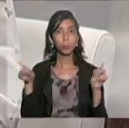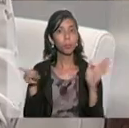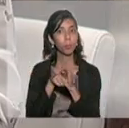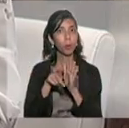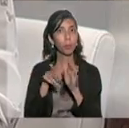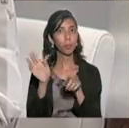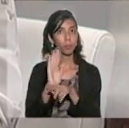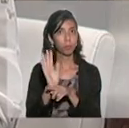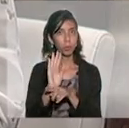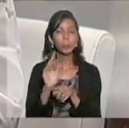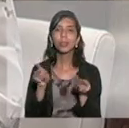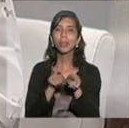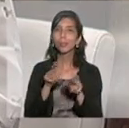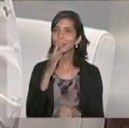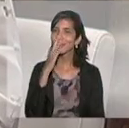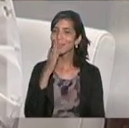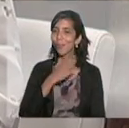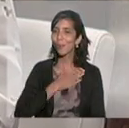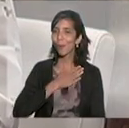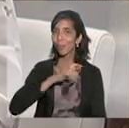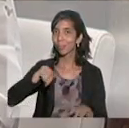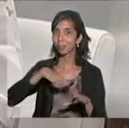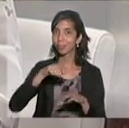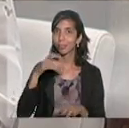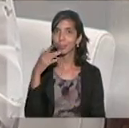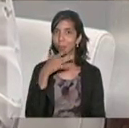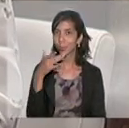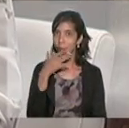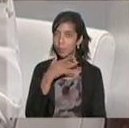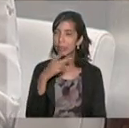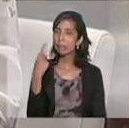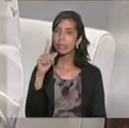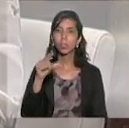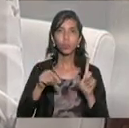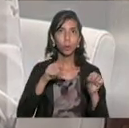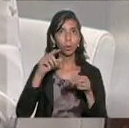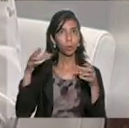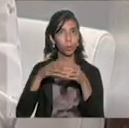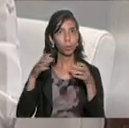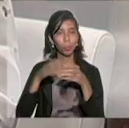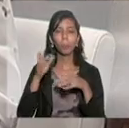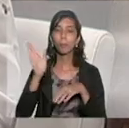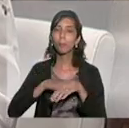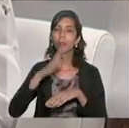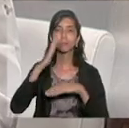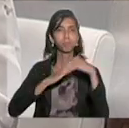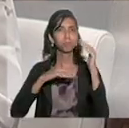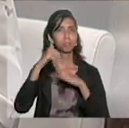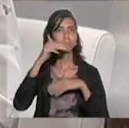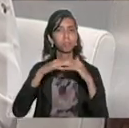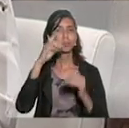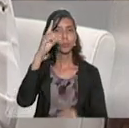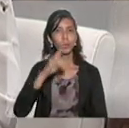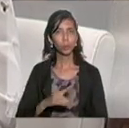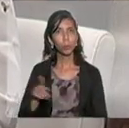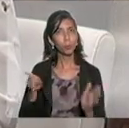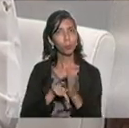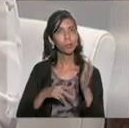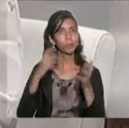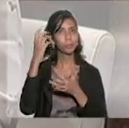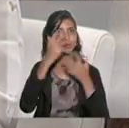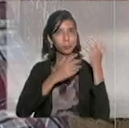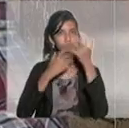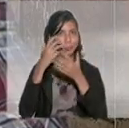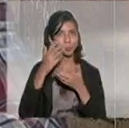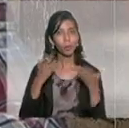sonoras, apreciador da boa gastronomia. Está entre o seleto grupo dos mais competentes diretores de musicais.